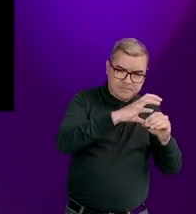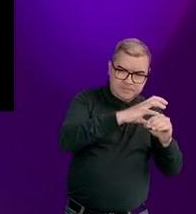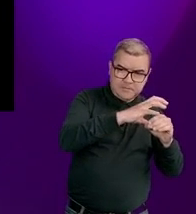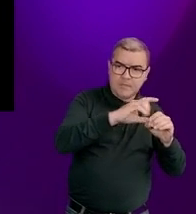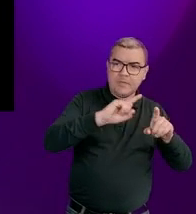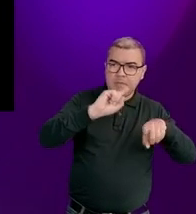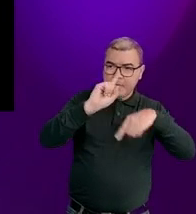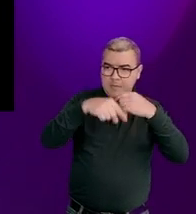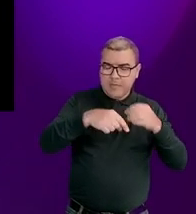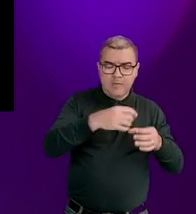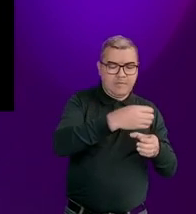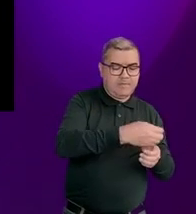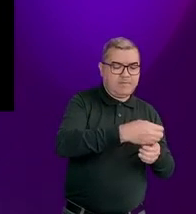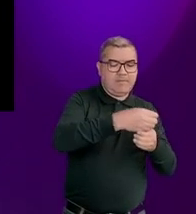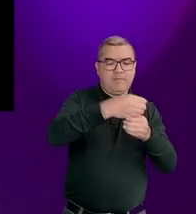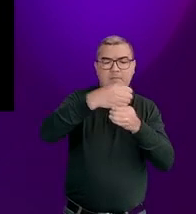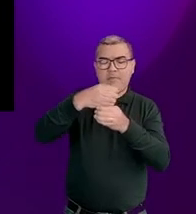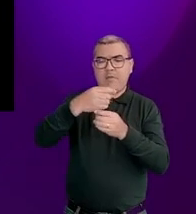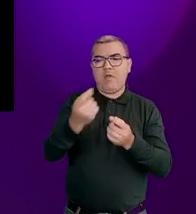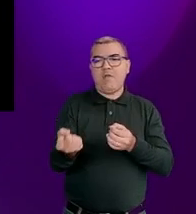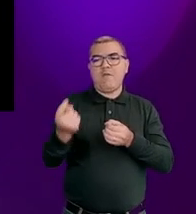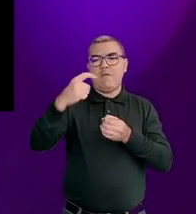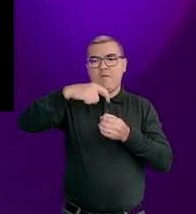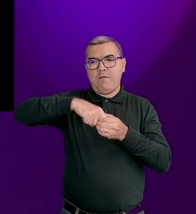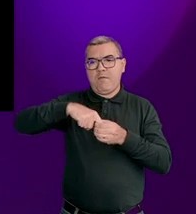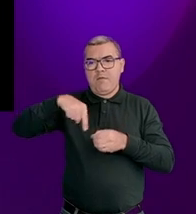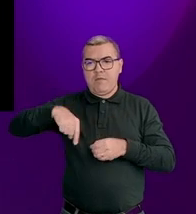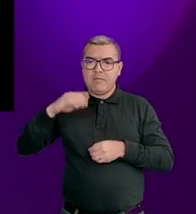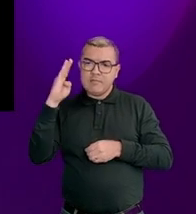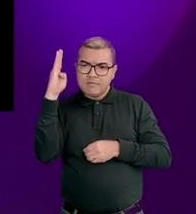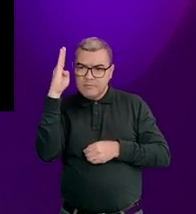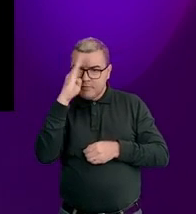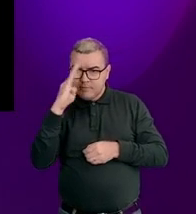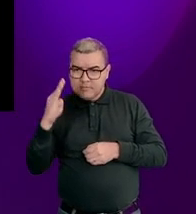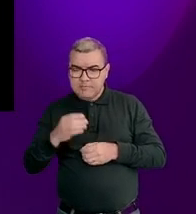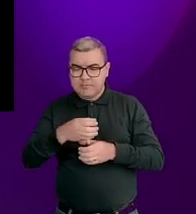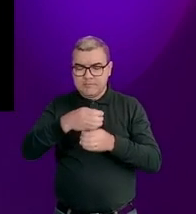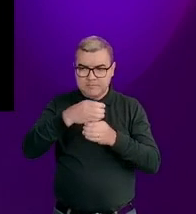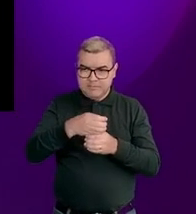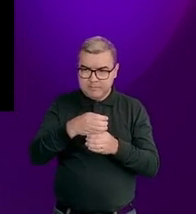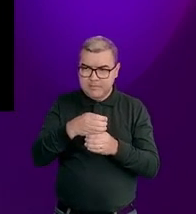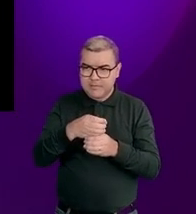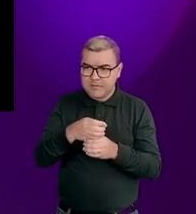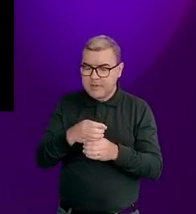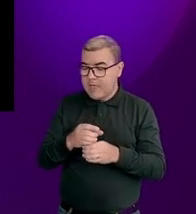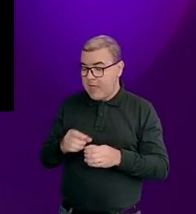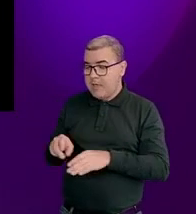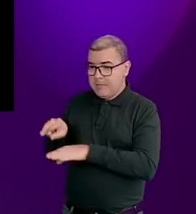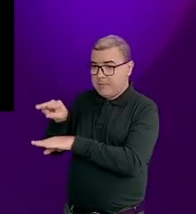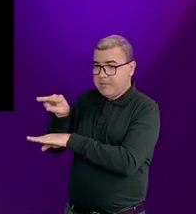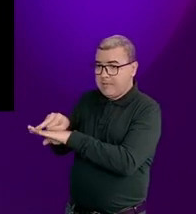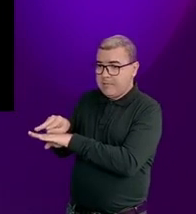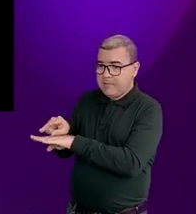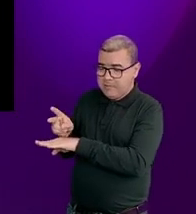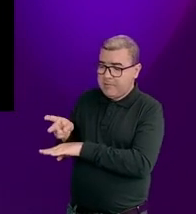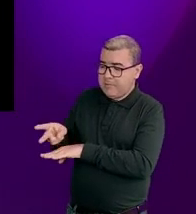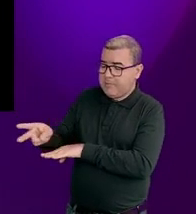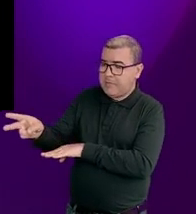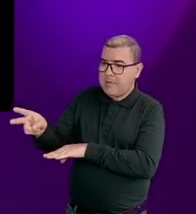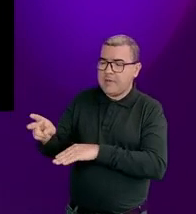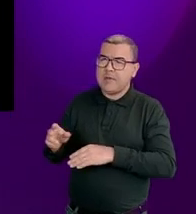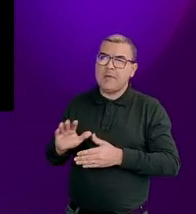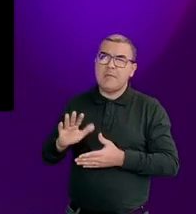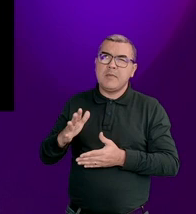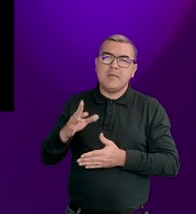manufatura, esse material retorna aqui para o Brasil, nesse caso que eu estou explicando, e é feito aí, o paciente leva em torno de 17